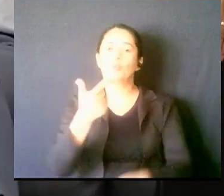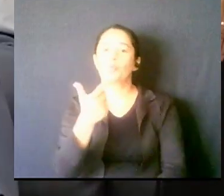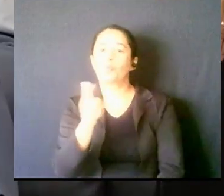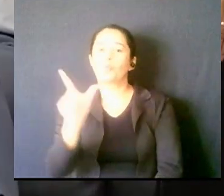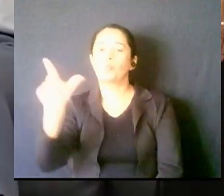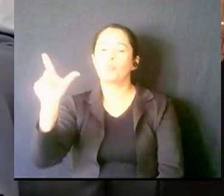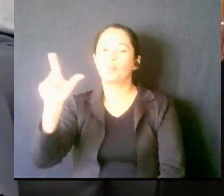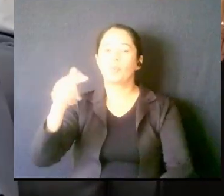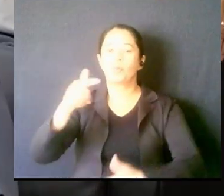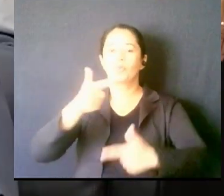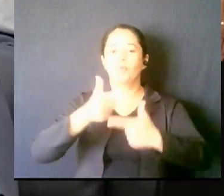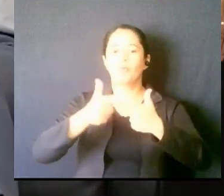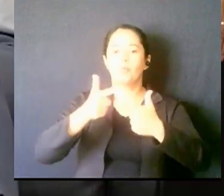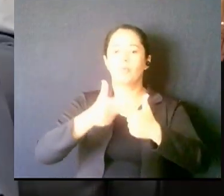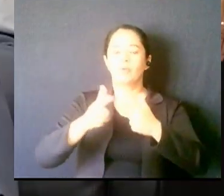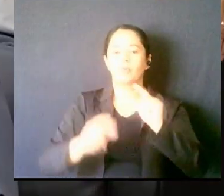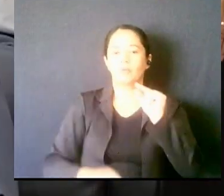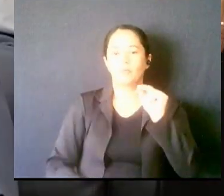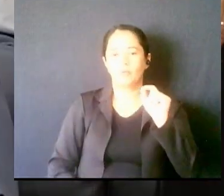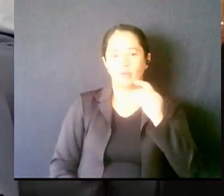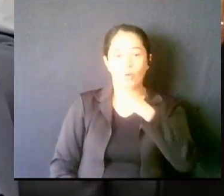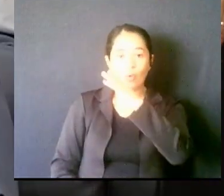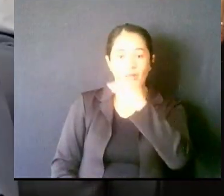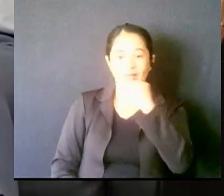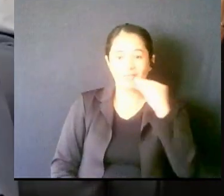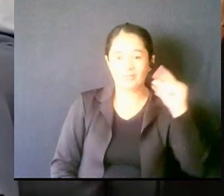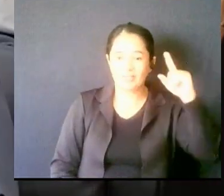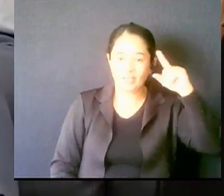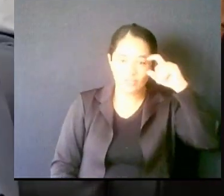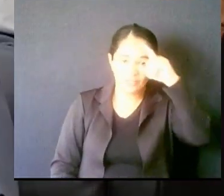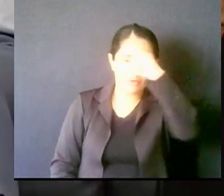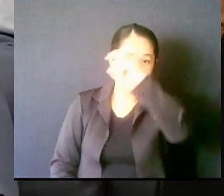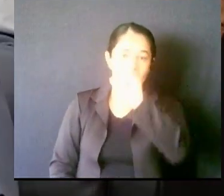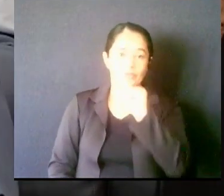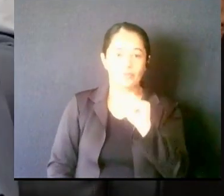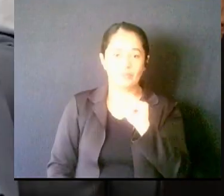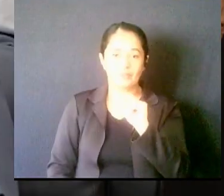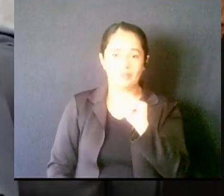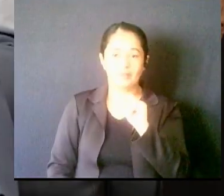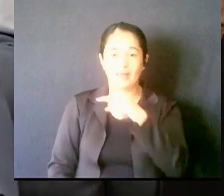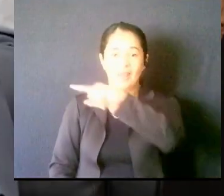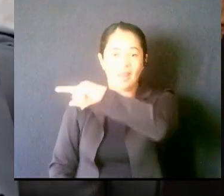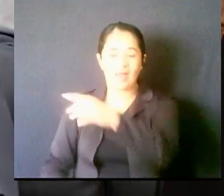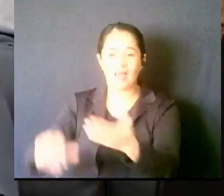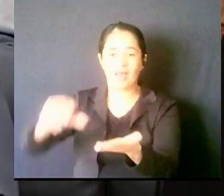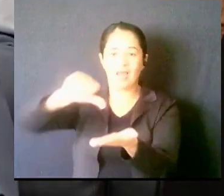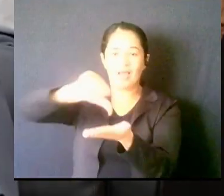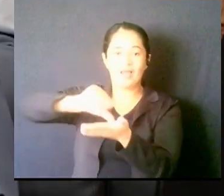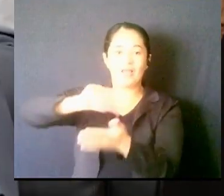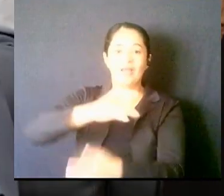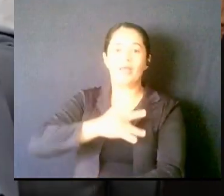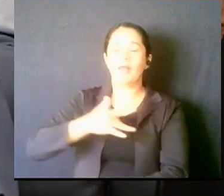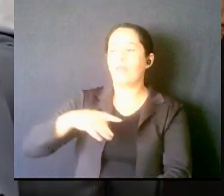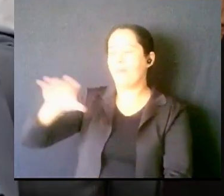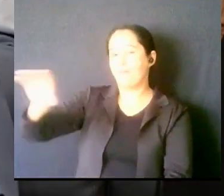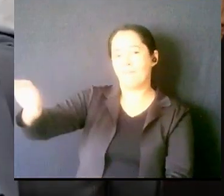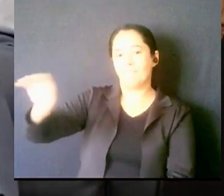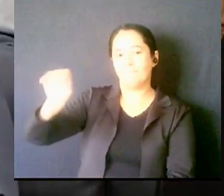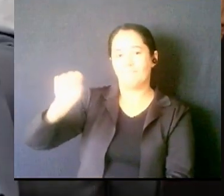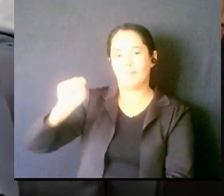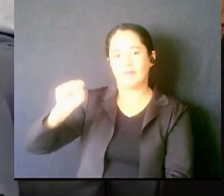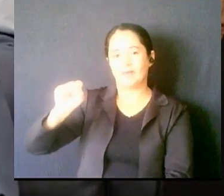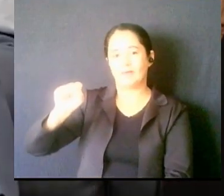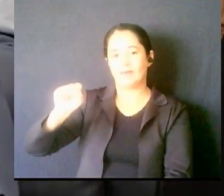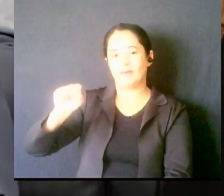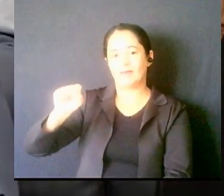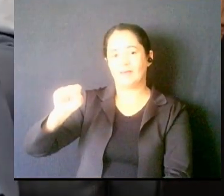para o adolescente ir lá no posto pegar uma camisinha, um preservativo, se ele estiver lá na entrada. Eles